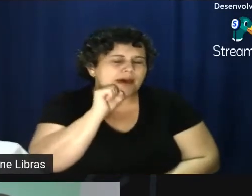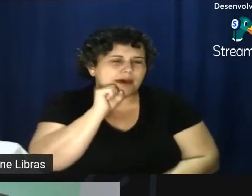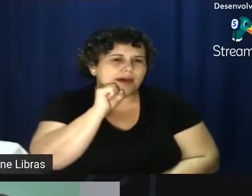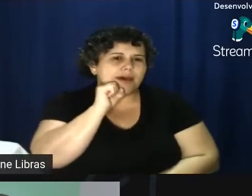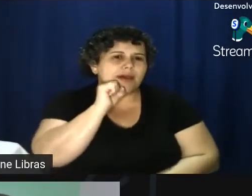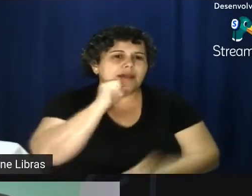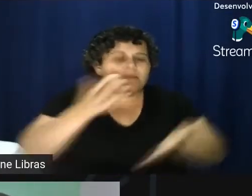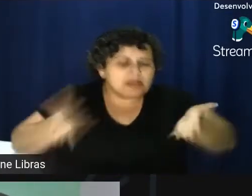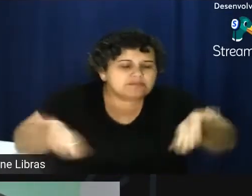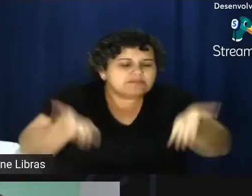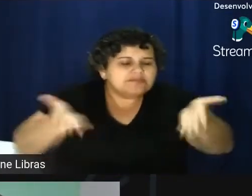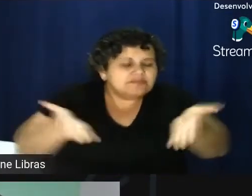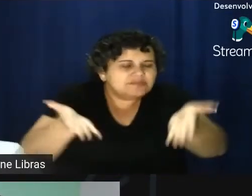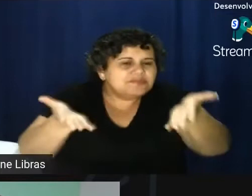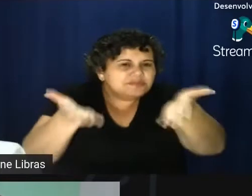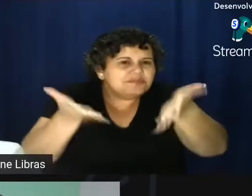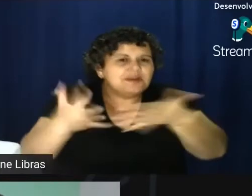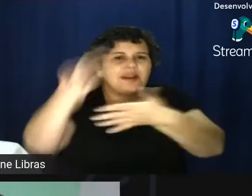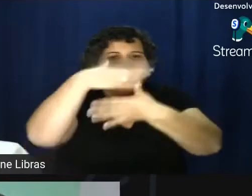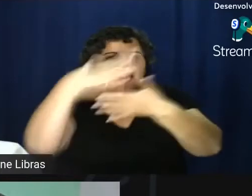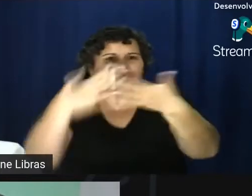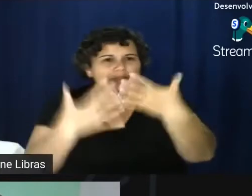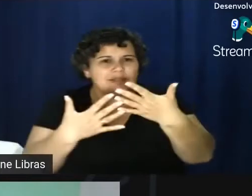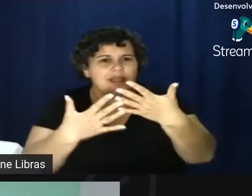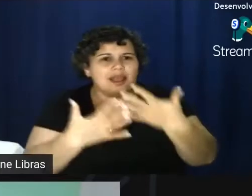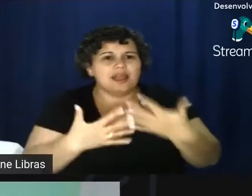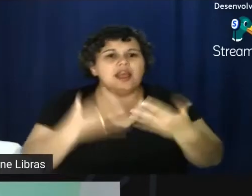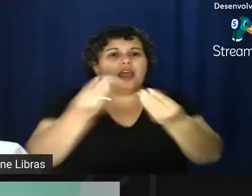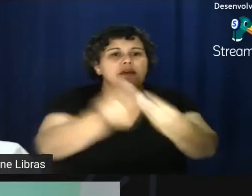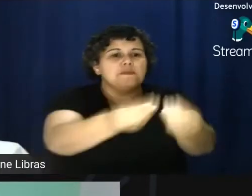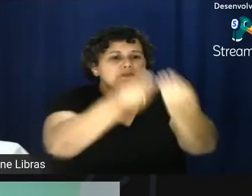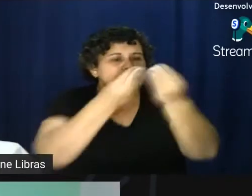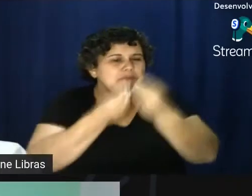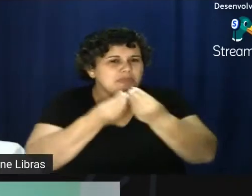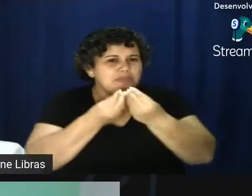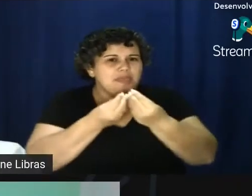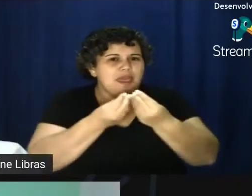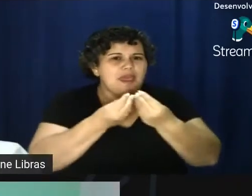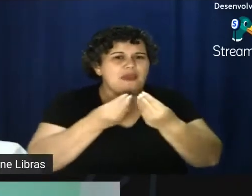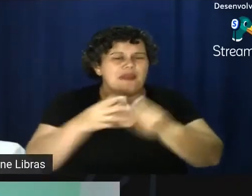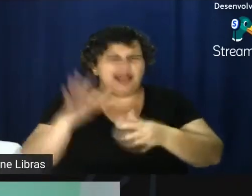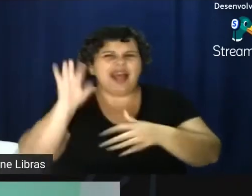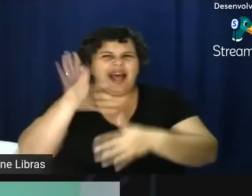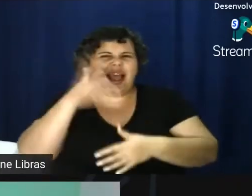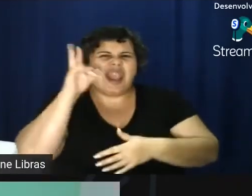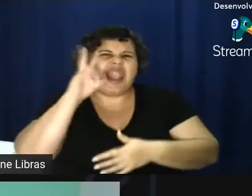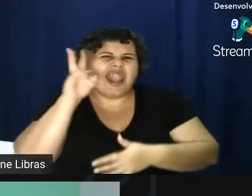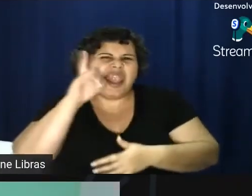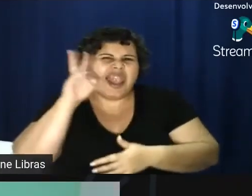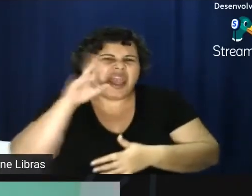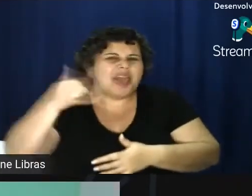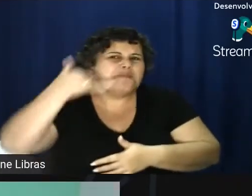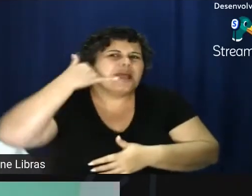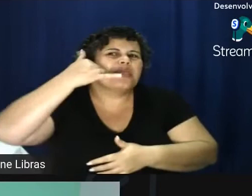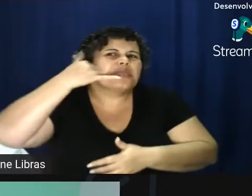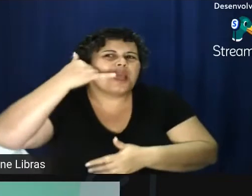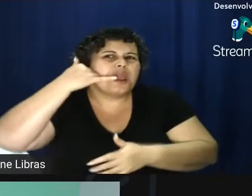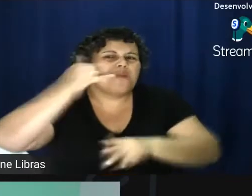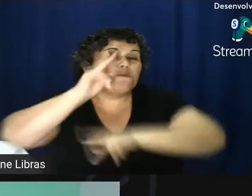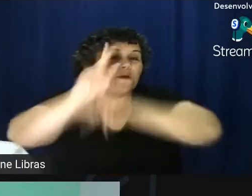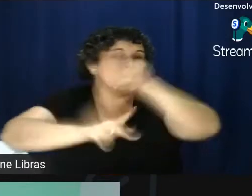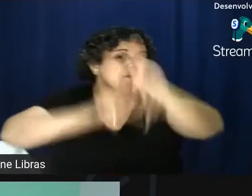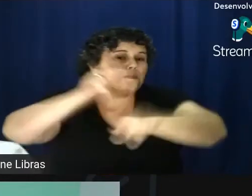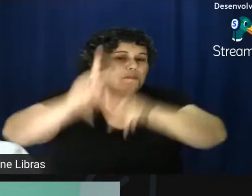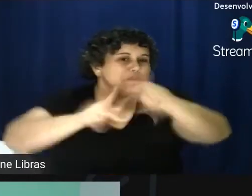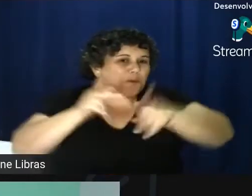sinais. E ela me deu um cartão telefônico daquele do orelhão, sabe? De colocar Sim. no. E aí tinha